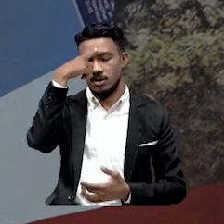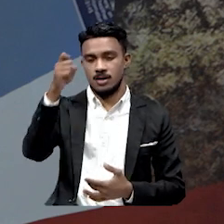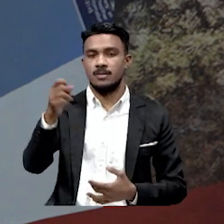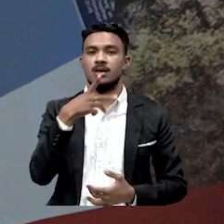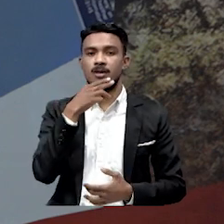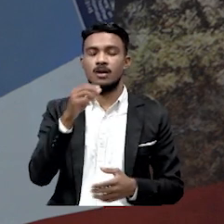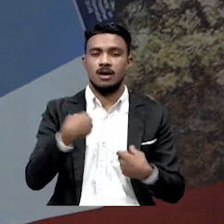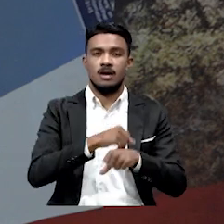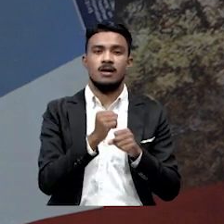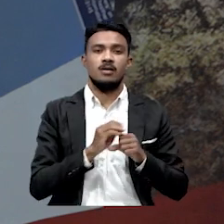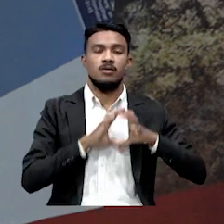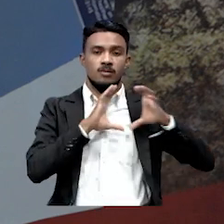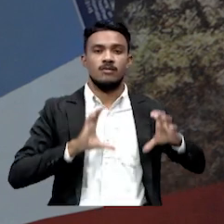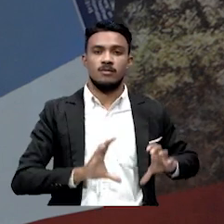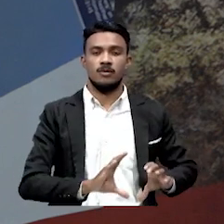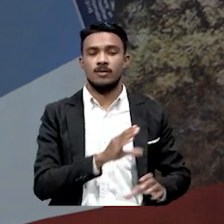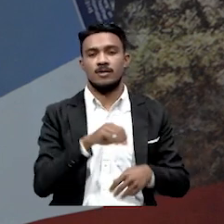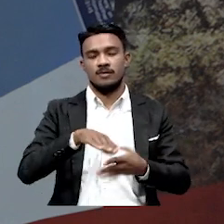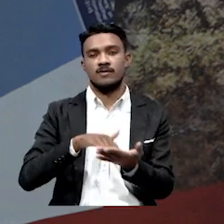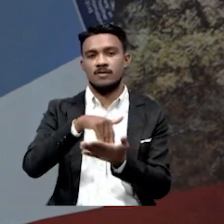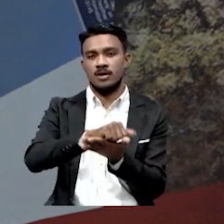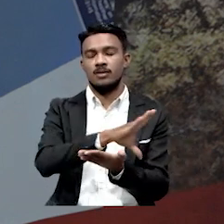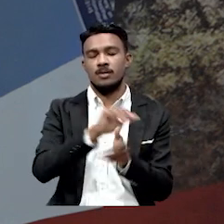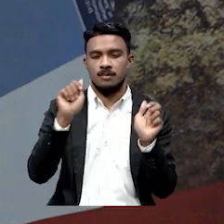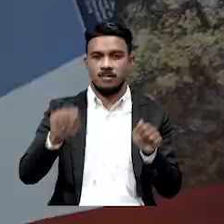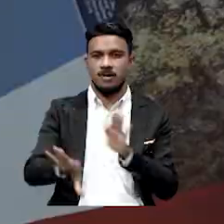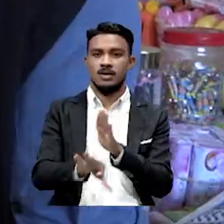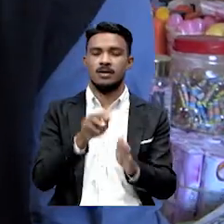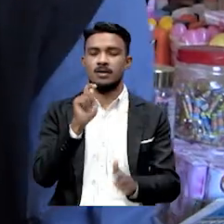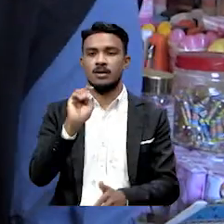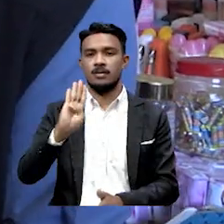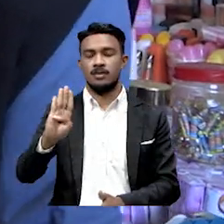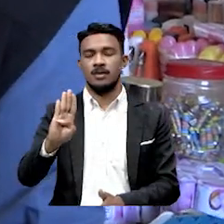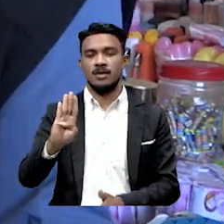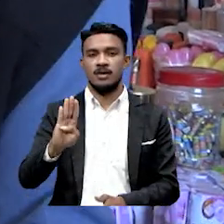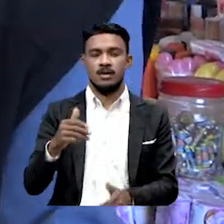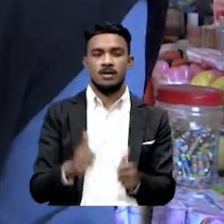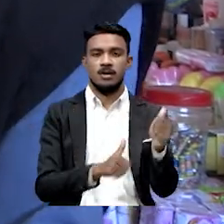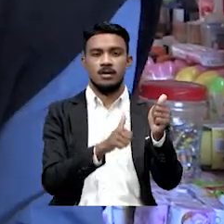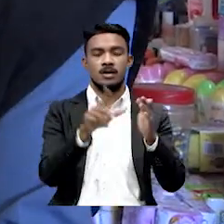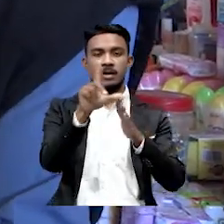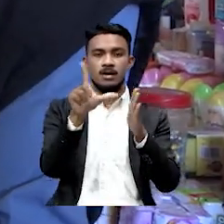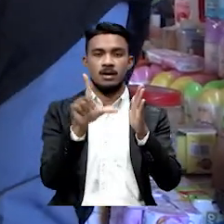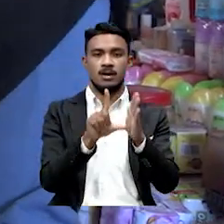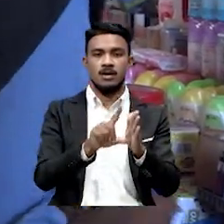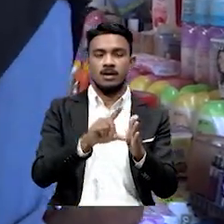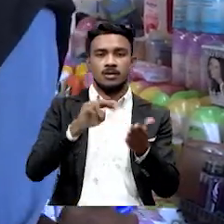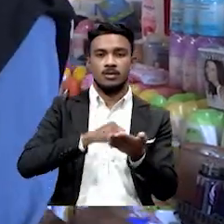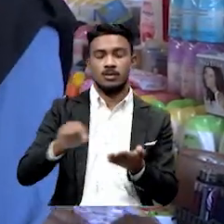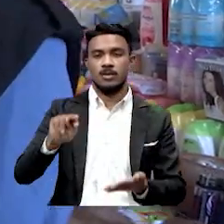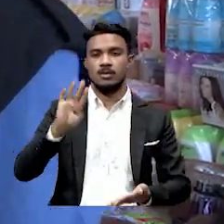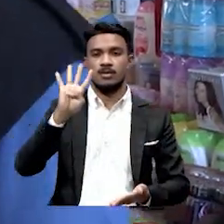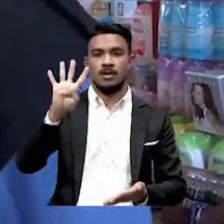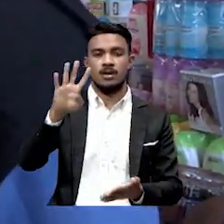pulmão fraco, no bele lalais heta infecção microba tuberculose. Tur decreto lei número hat bara rihurua sanulu